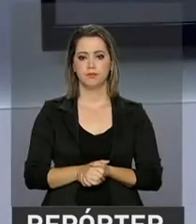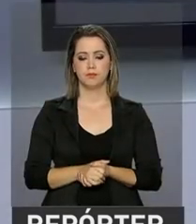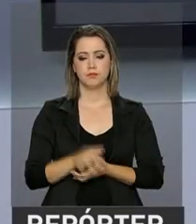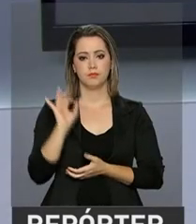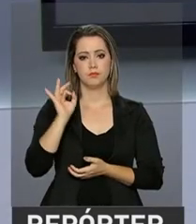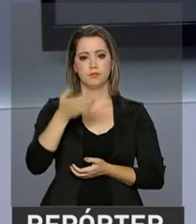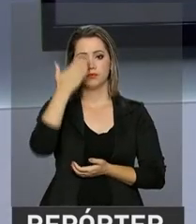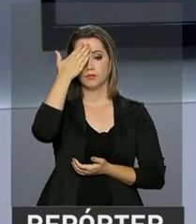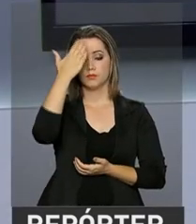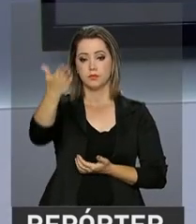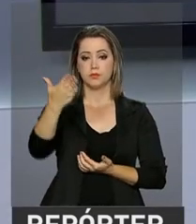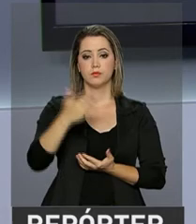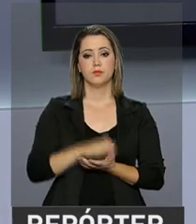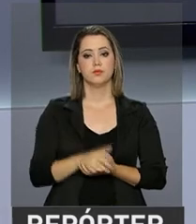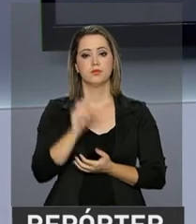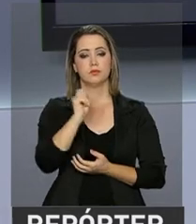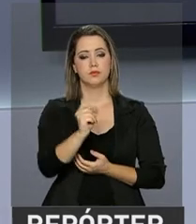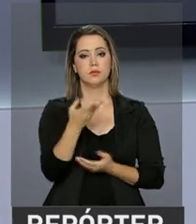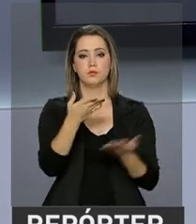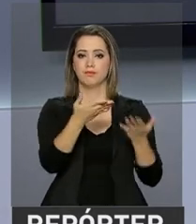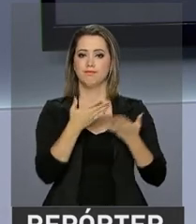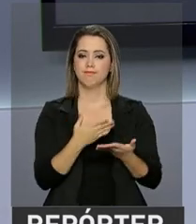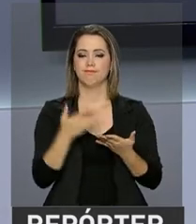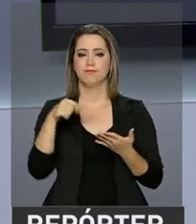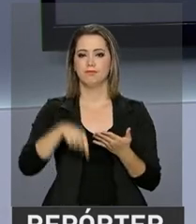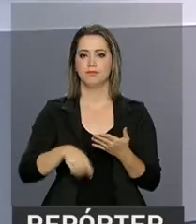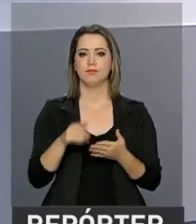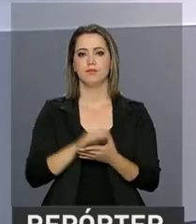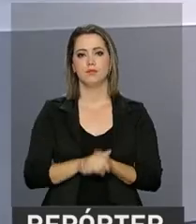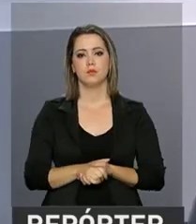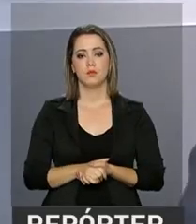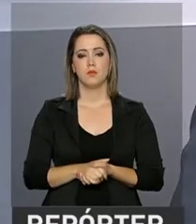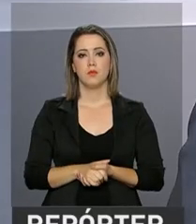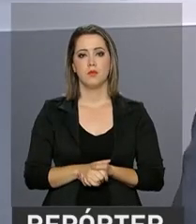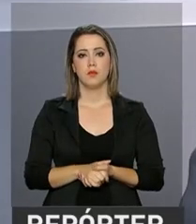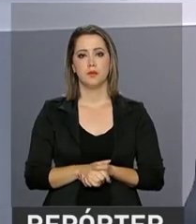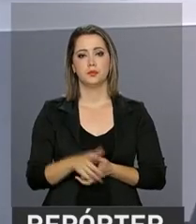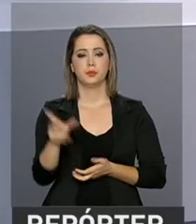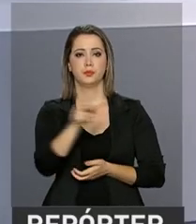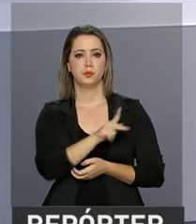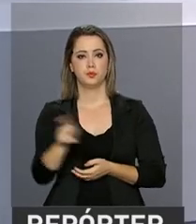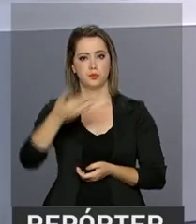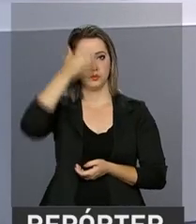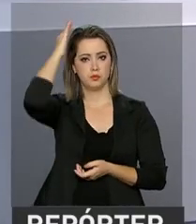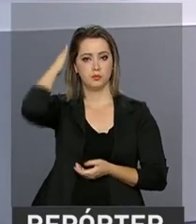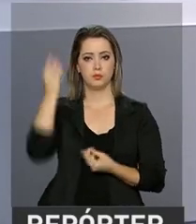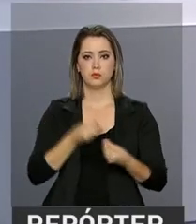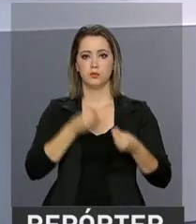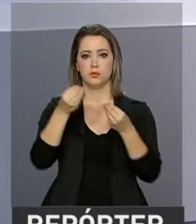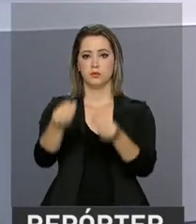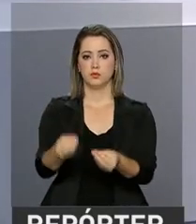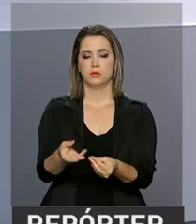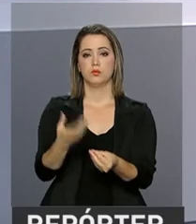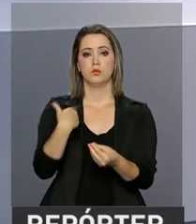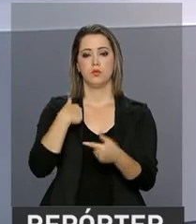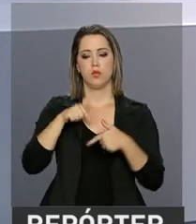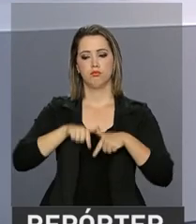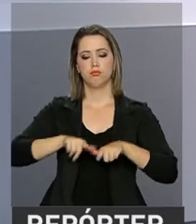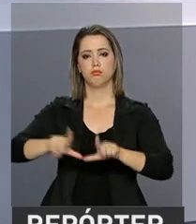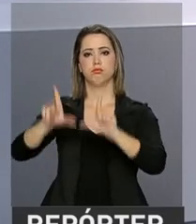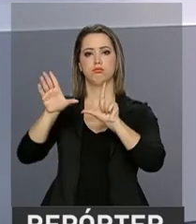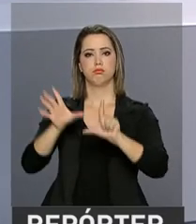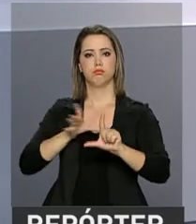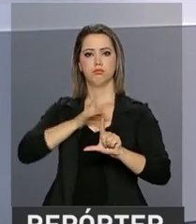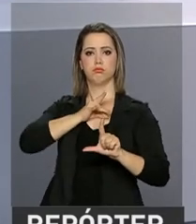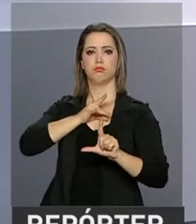Tá certo. Muito obrigado, Paola de Orte, pela participação aqui com a gente. O presidente Michel Temer concedeu hoje a Ordem Nacional